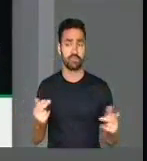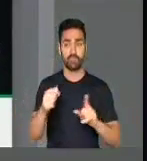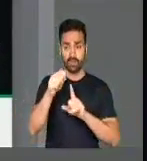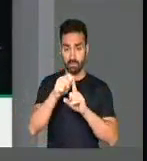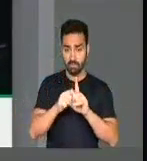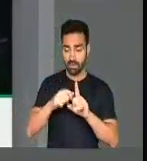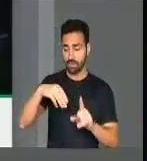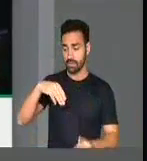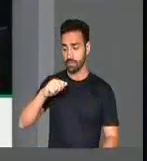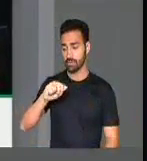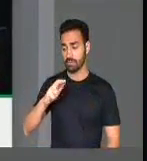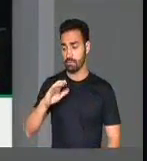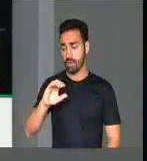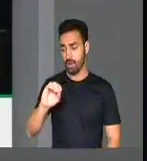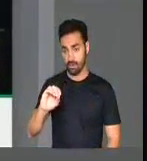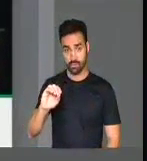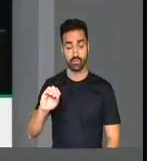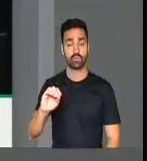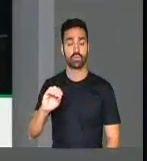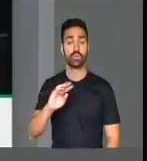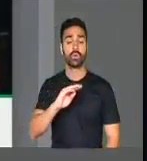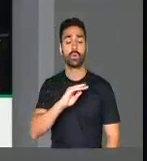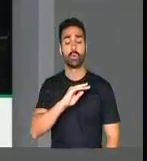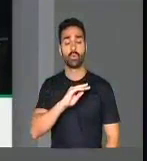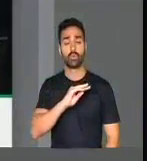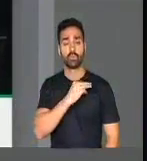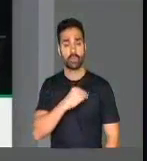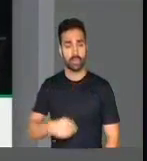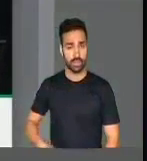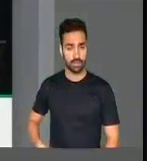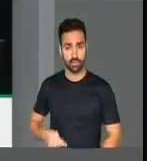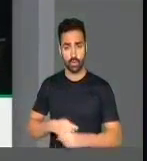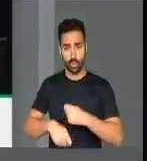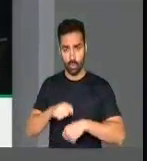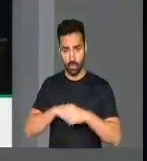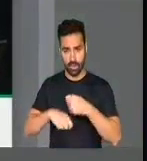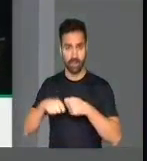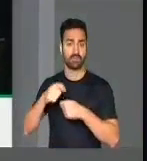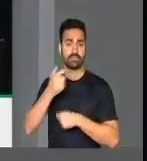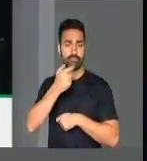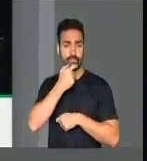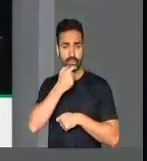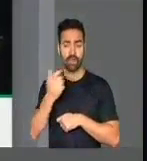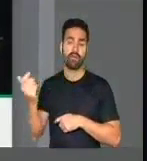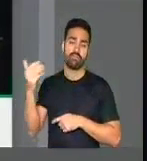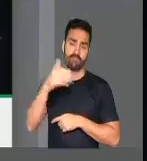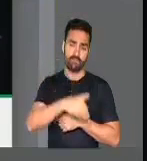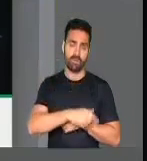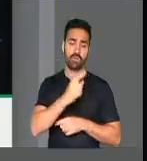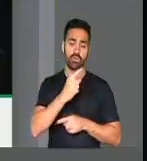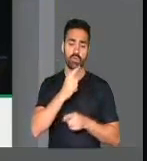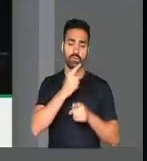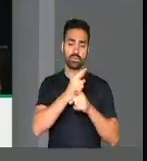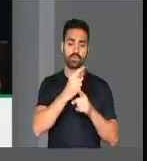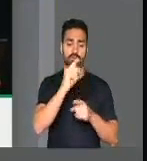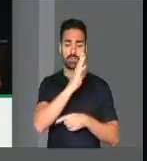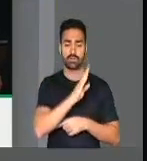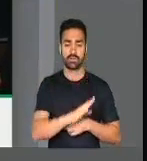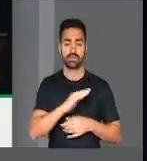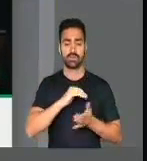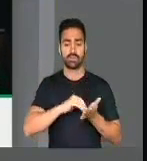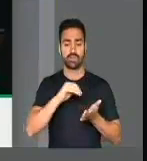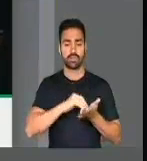de março desse ano, o ministro do Comércio inglês, Greg Hands, veio ao Brasil a fim de se encontrar com o secretário executivo